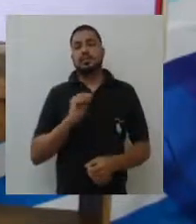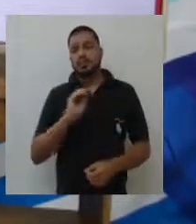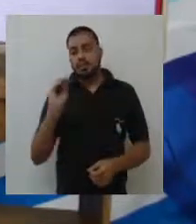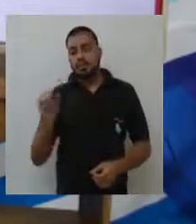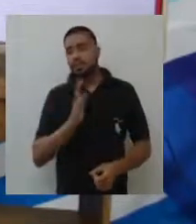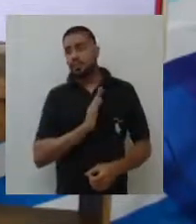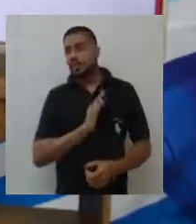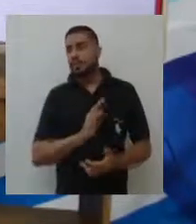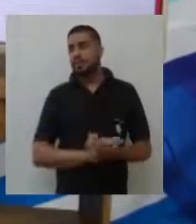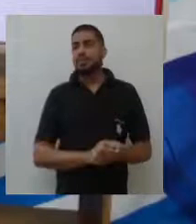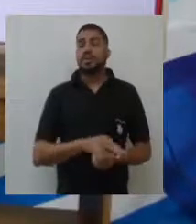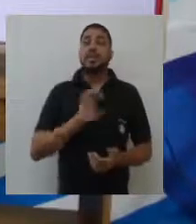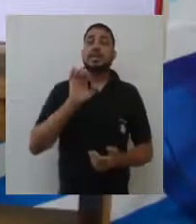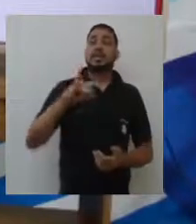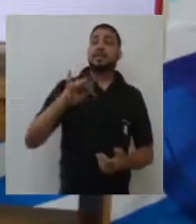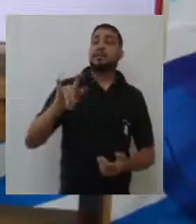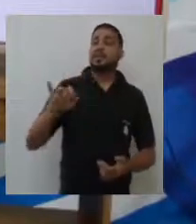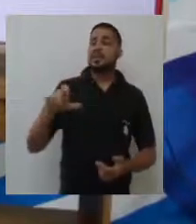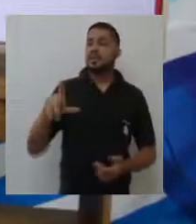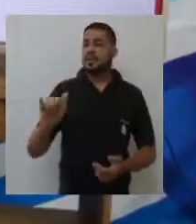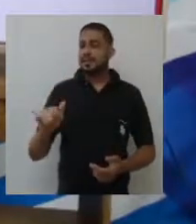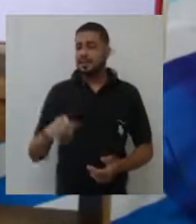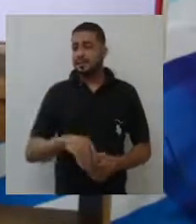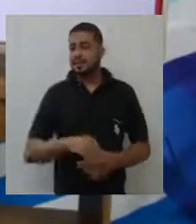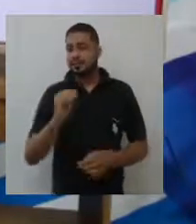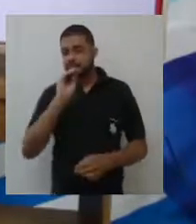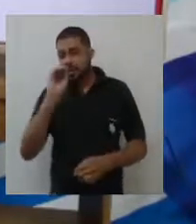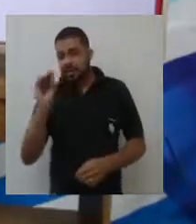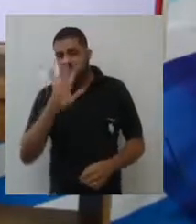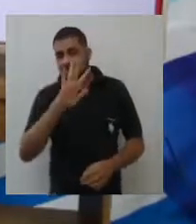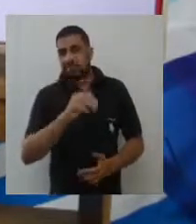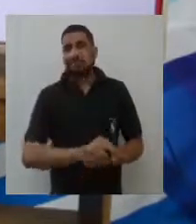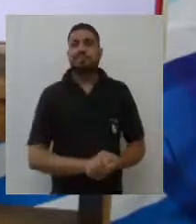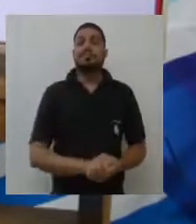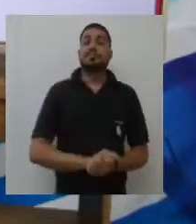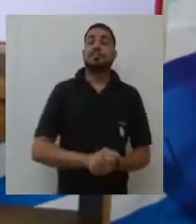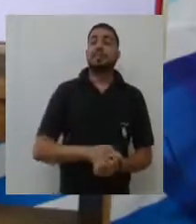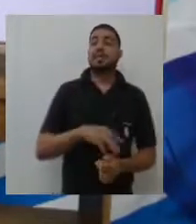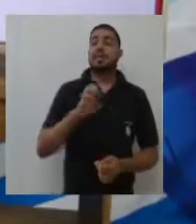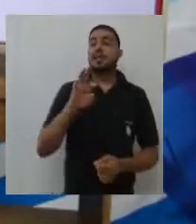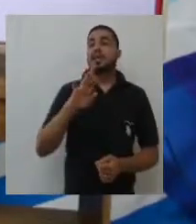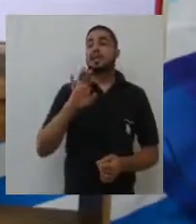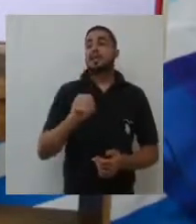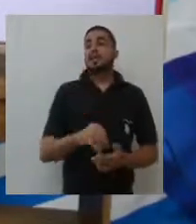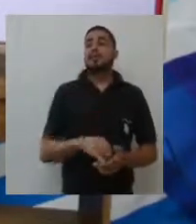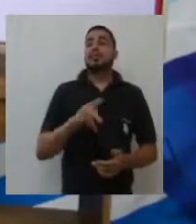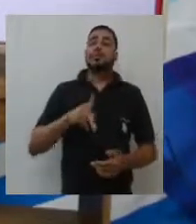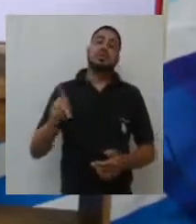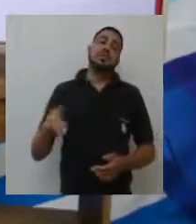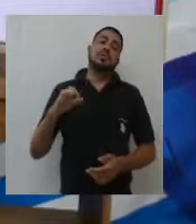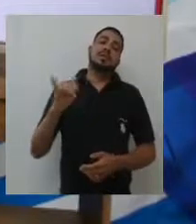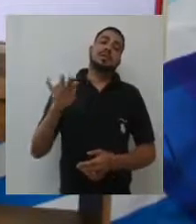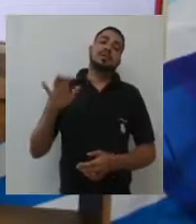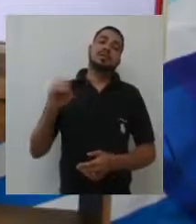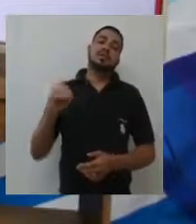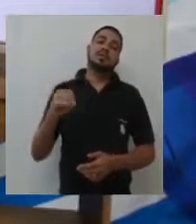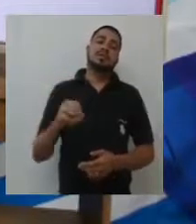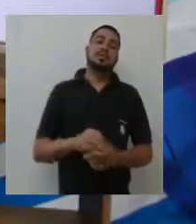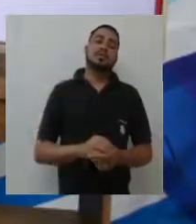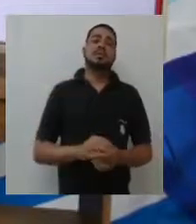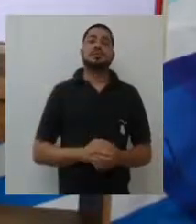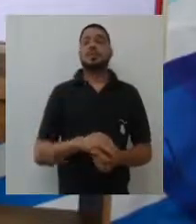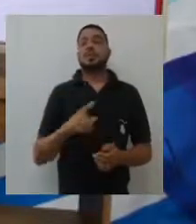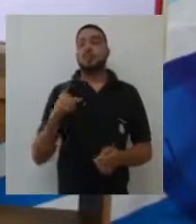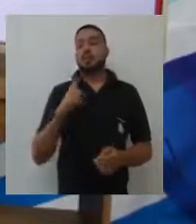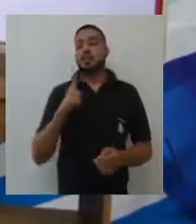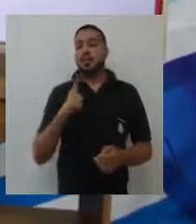coração. Emily Nayara. Emily, um beijo aí. Prazer. Ó, EREM professor Carlos Frederico do Rego Maciel